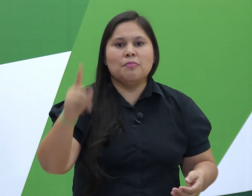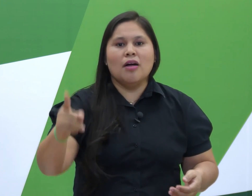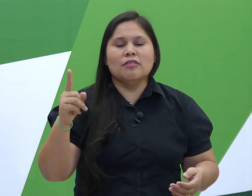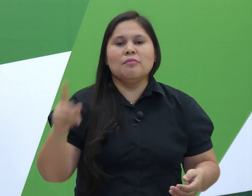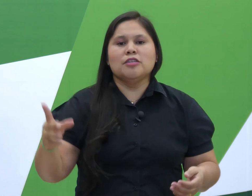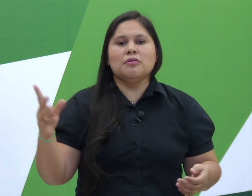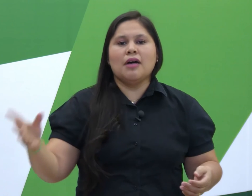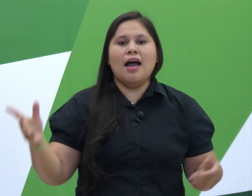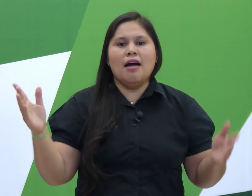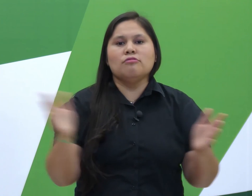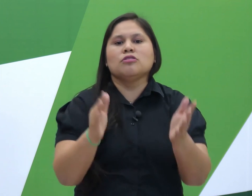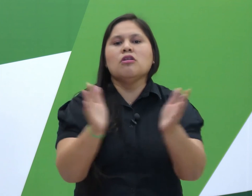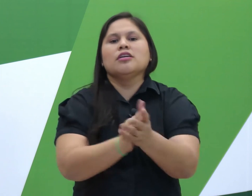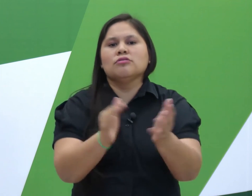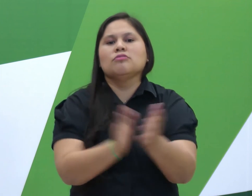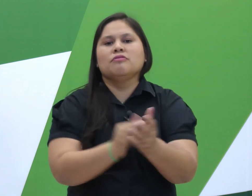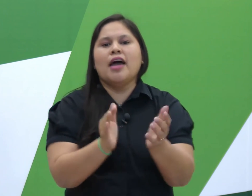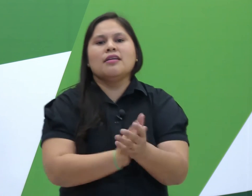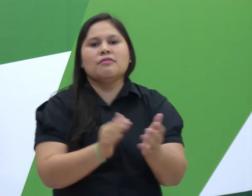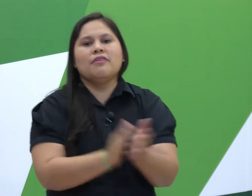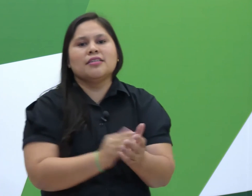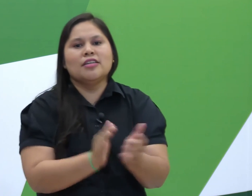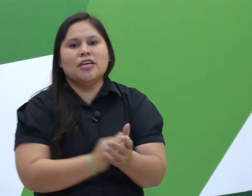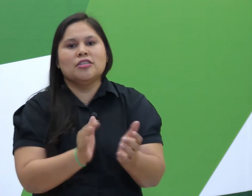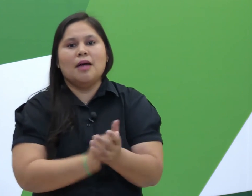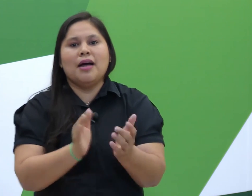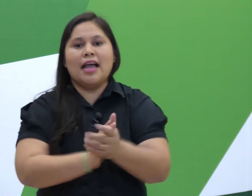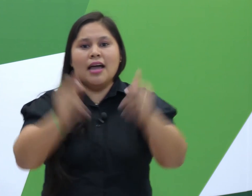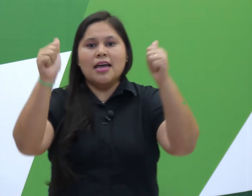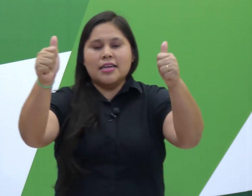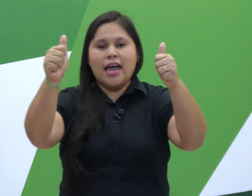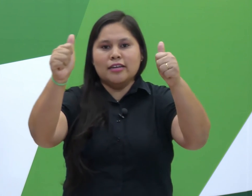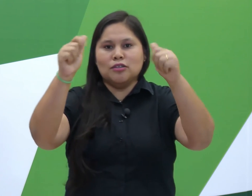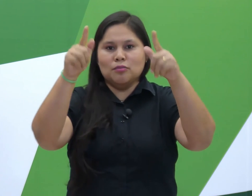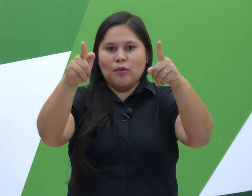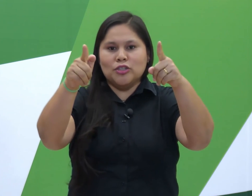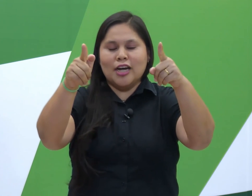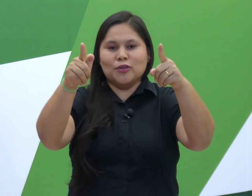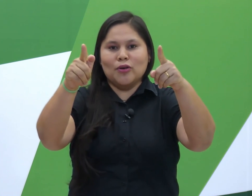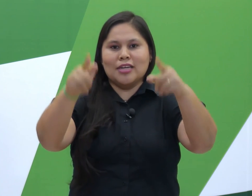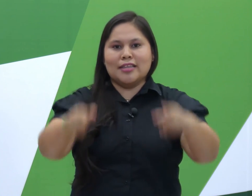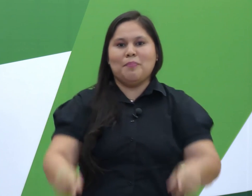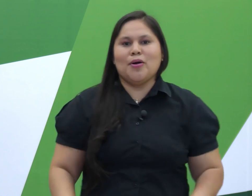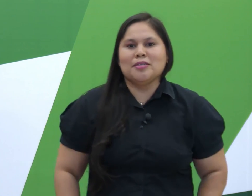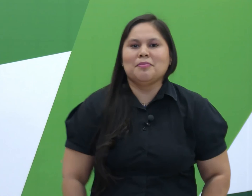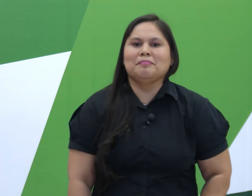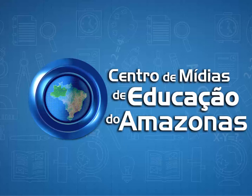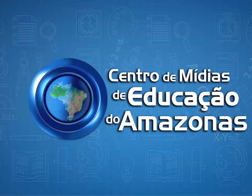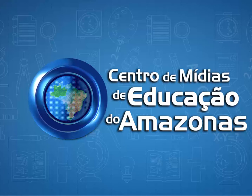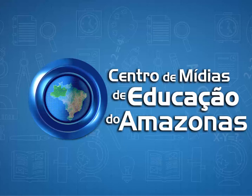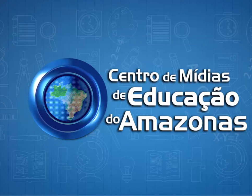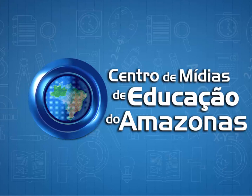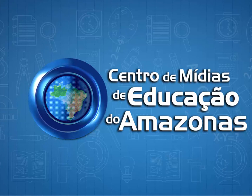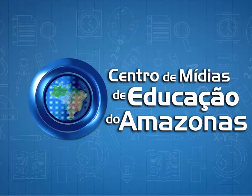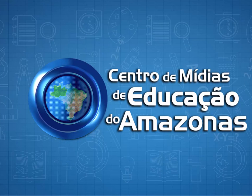outra vez, bota no mesmo lugar, o sorriso do velhinho faz a gente trabalhar, e é isso, bom dia a todos, até a próxima.